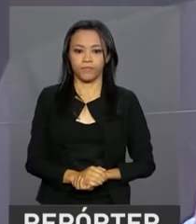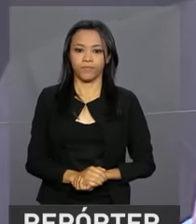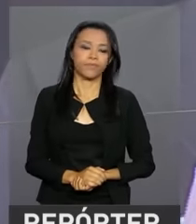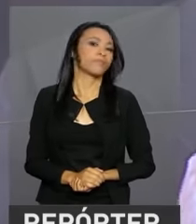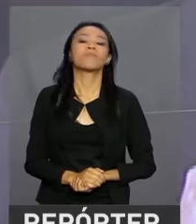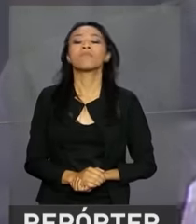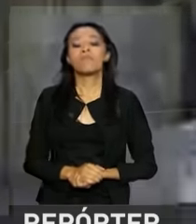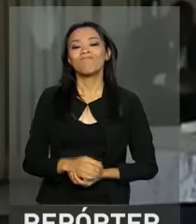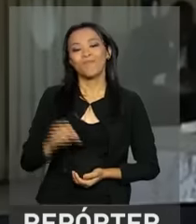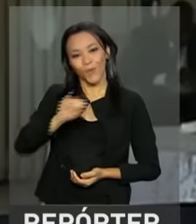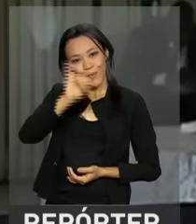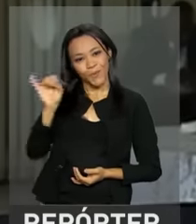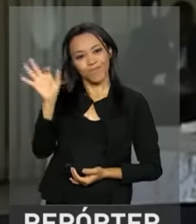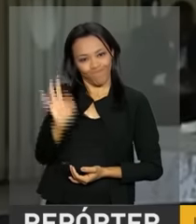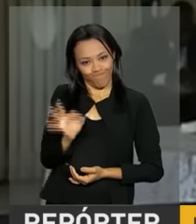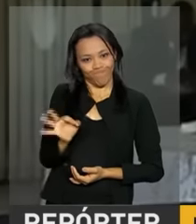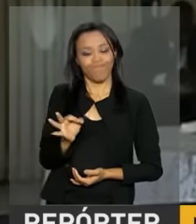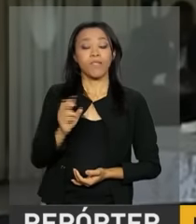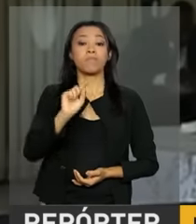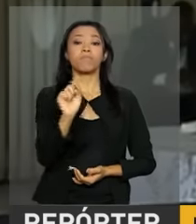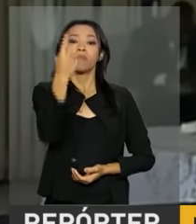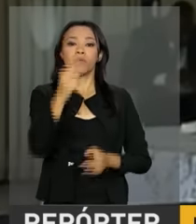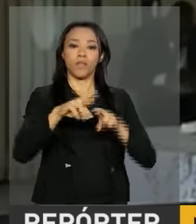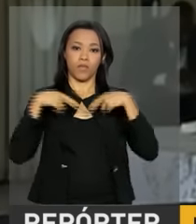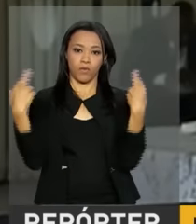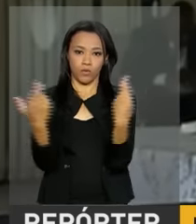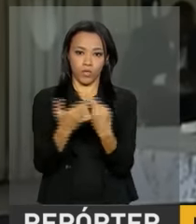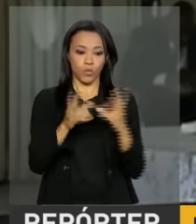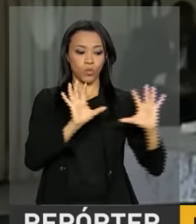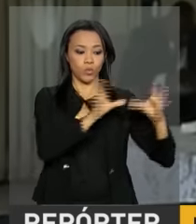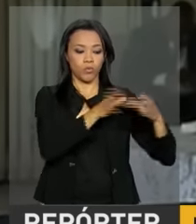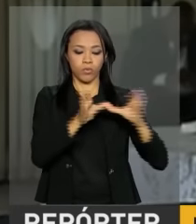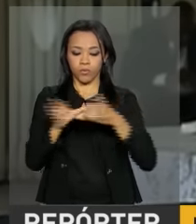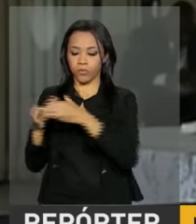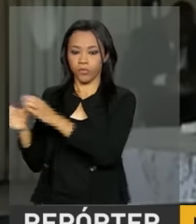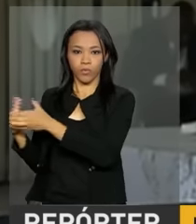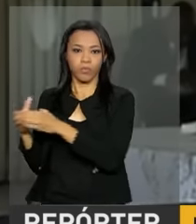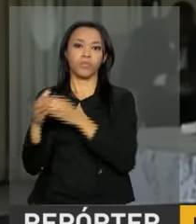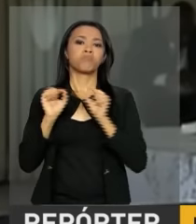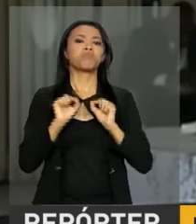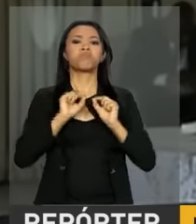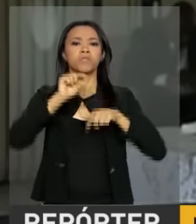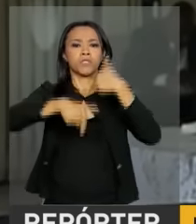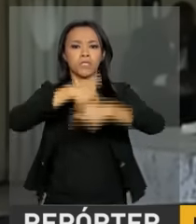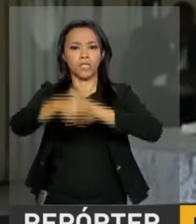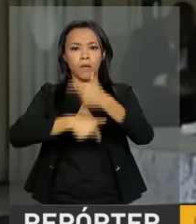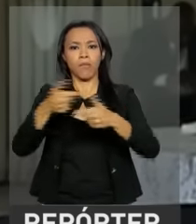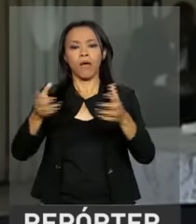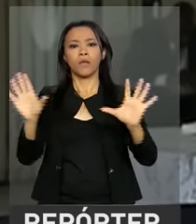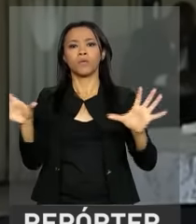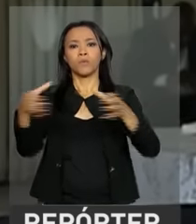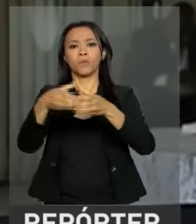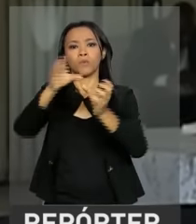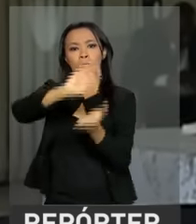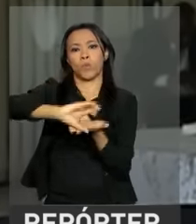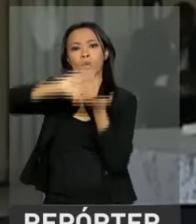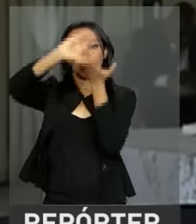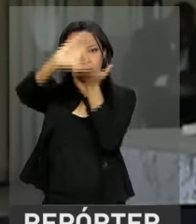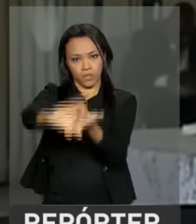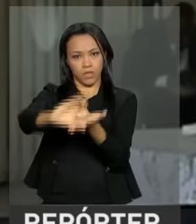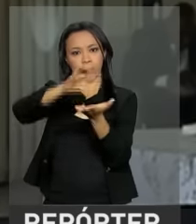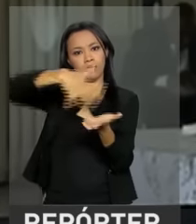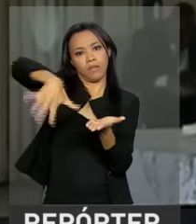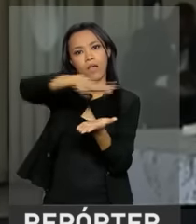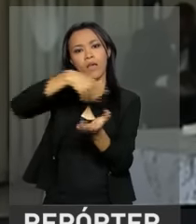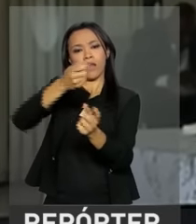Oi, Leandro, exatamente. Essa é a primeira reunião dos grupos de trabalho do Conselhão, o Conselho de Desenvolvimento Econômico e